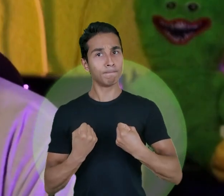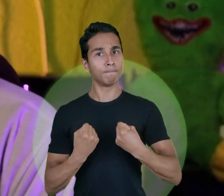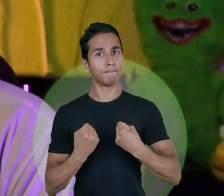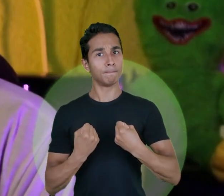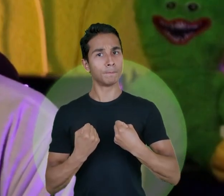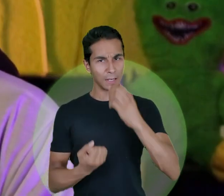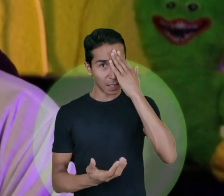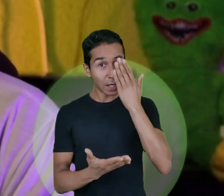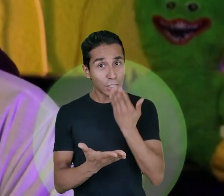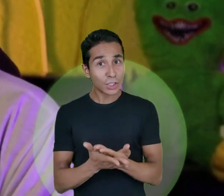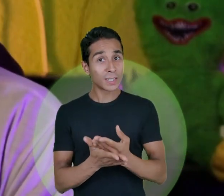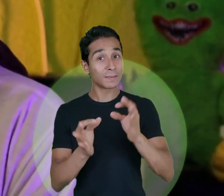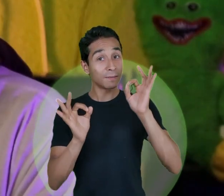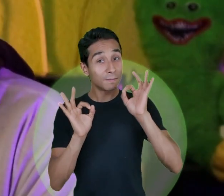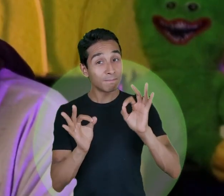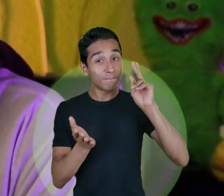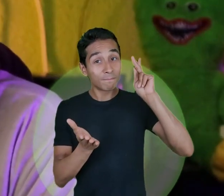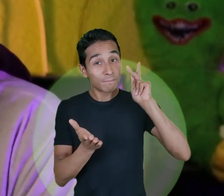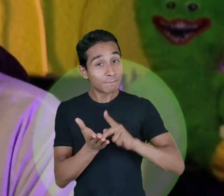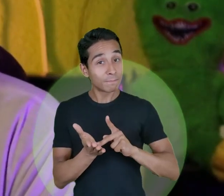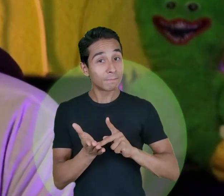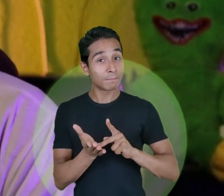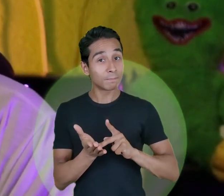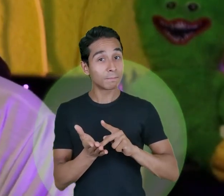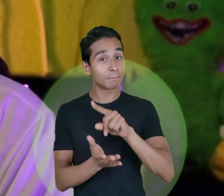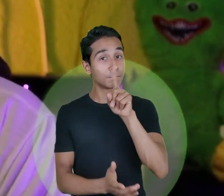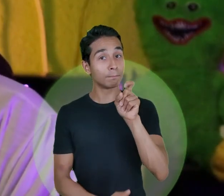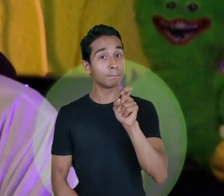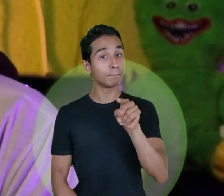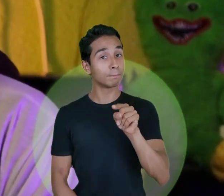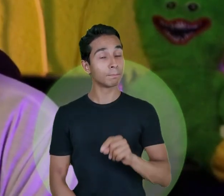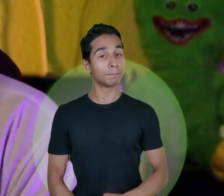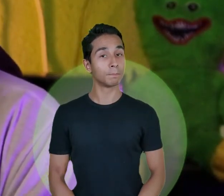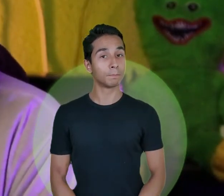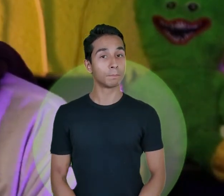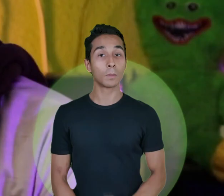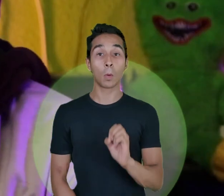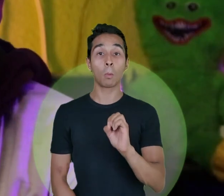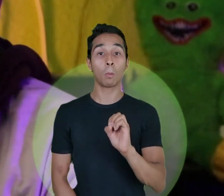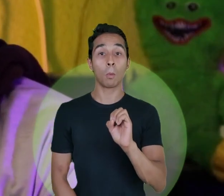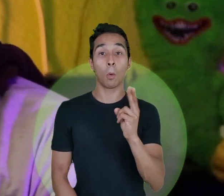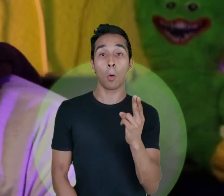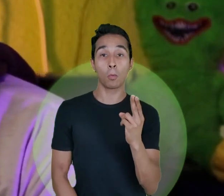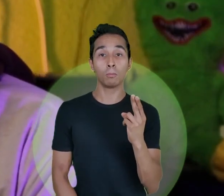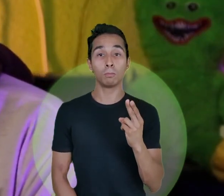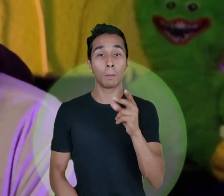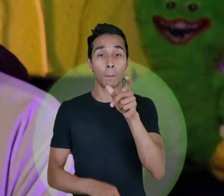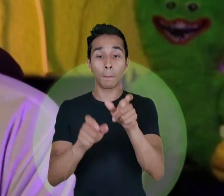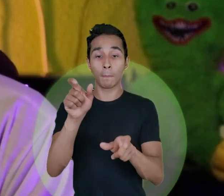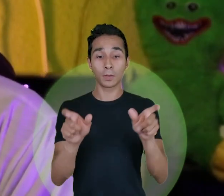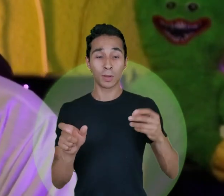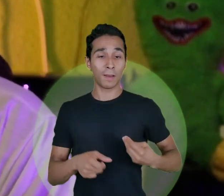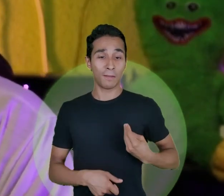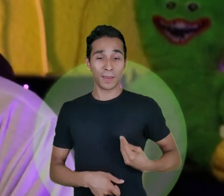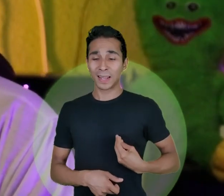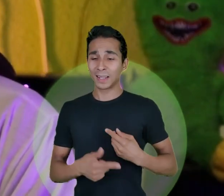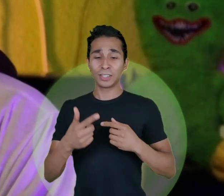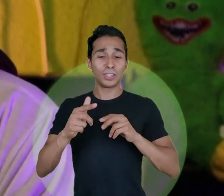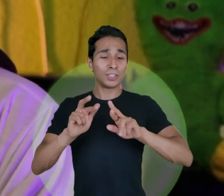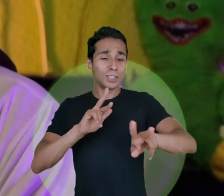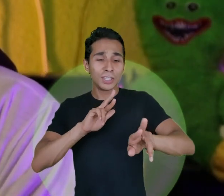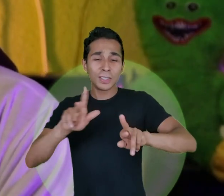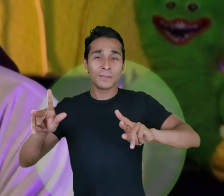estar acreditando e construindo a ideia junto com você, ou se essas pessoas elas estão em momentos diferentes ou com objetivos